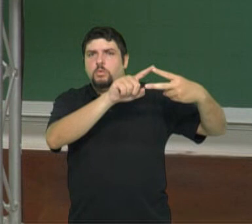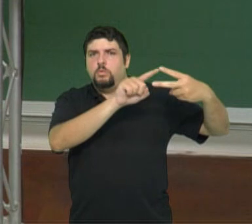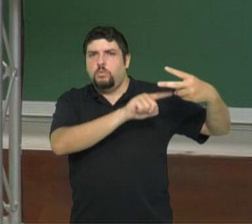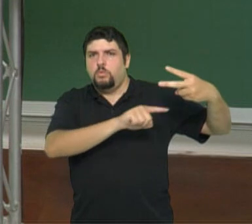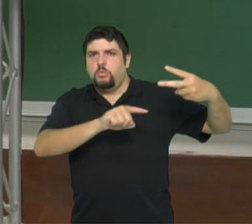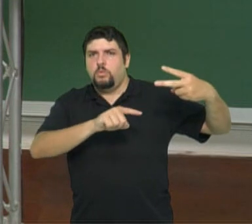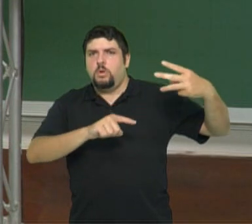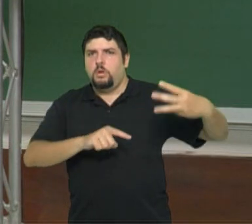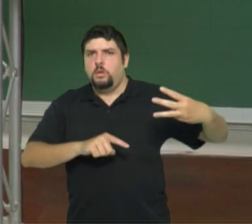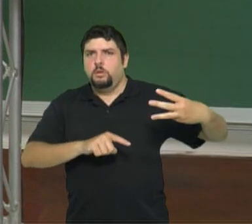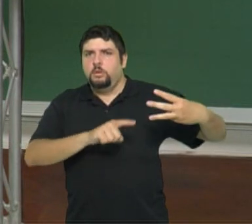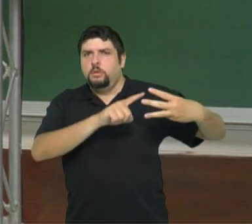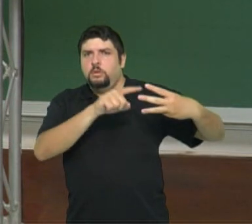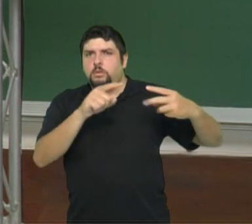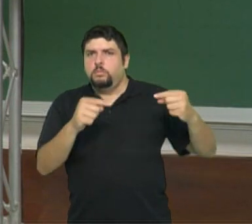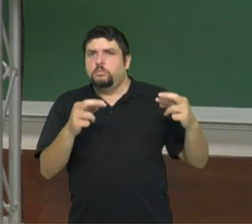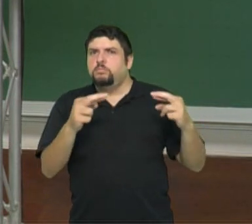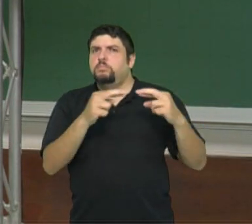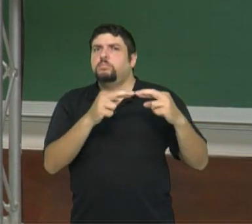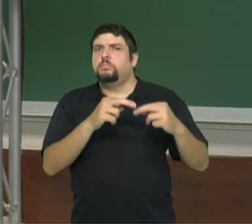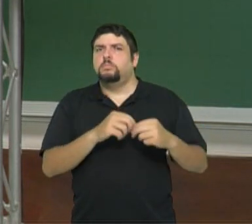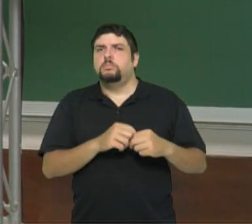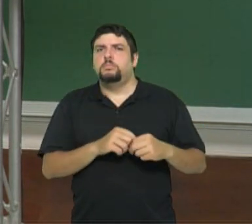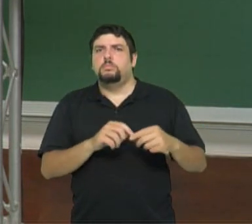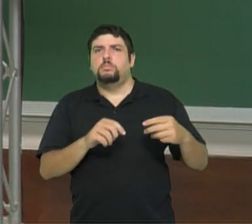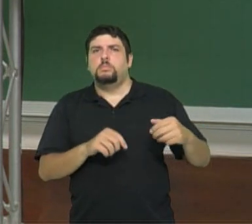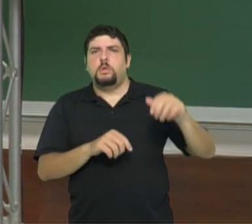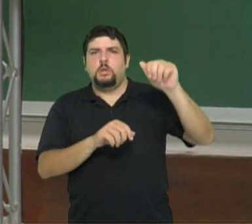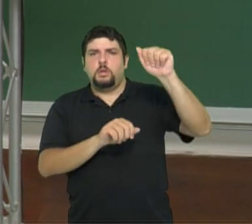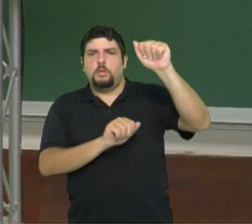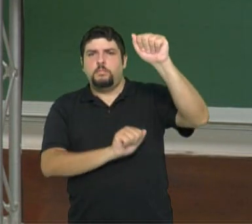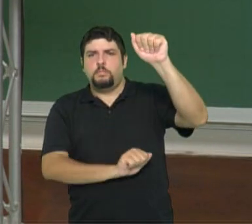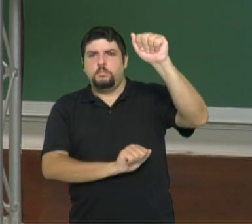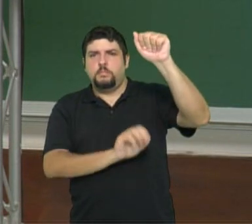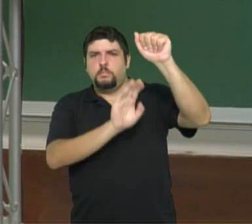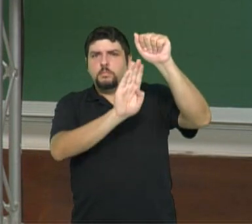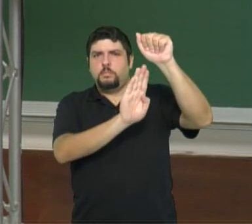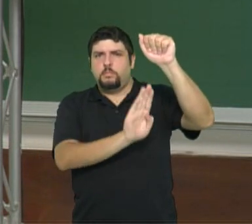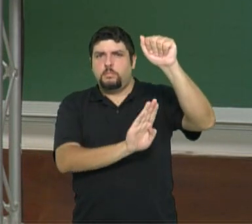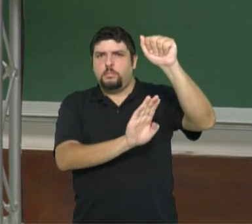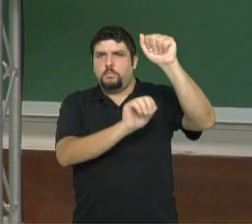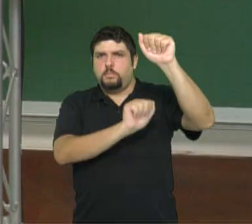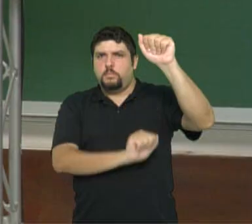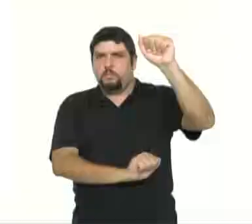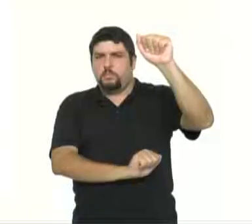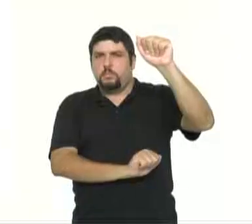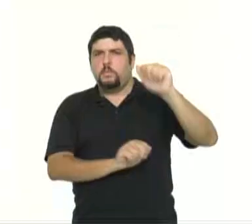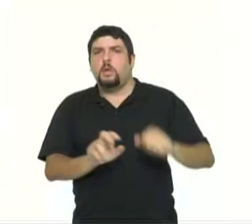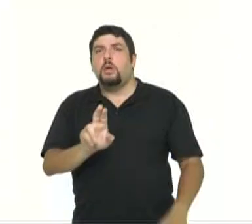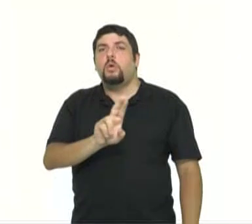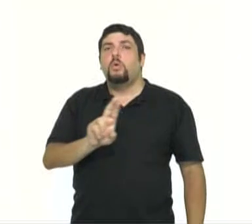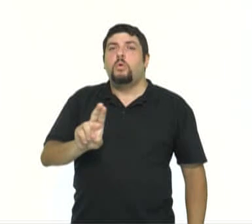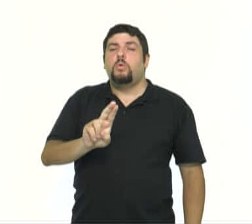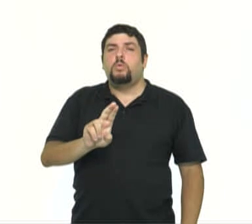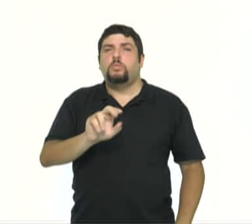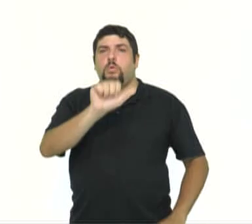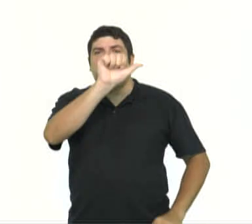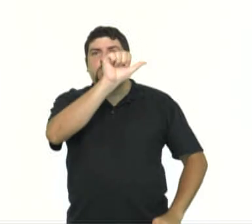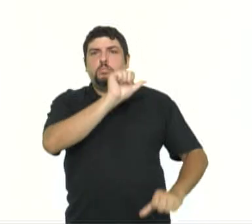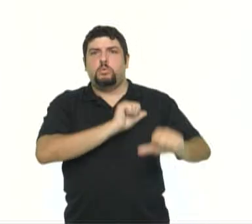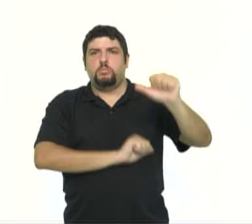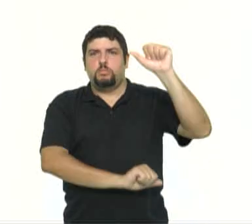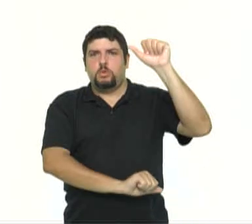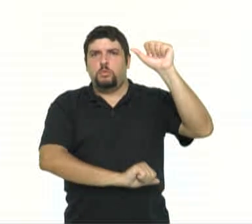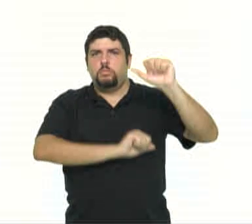terceiro, descontente. Os dois são letra B. Esse tipo, então, de rima nós chamamos de interpolada